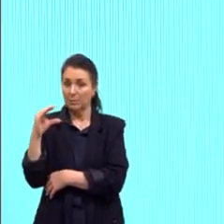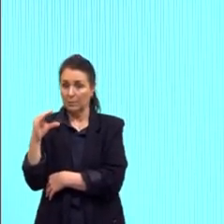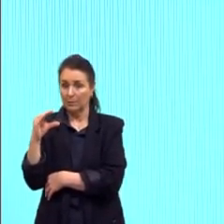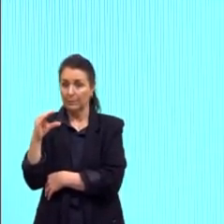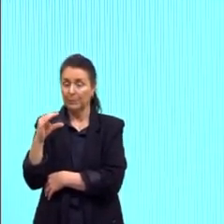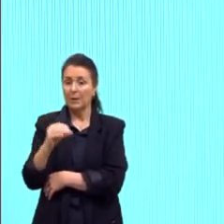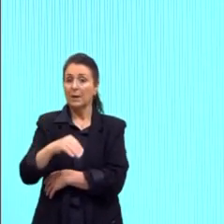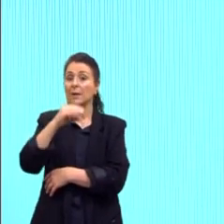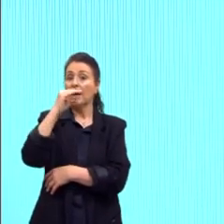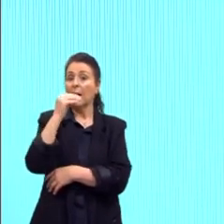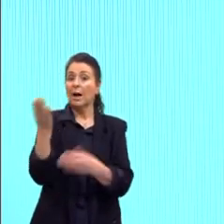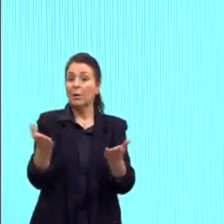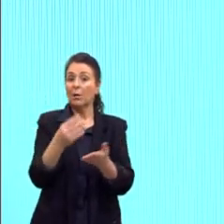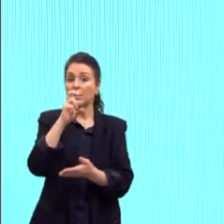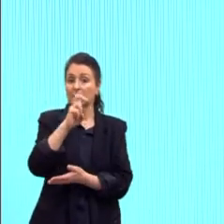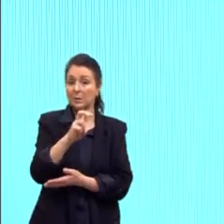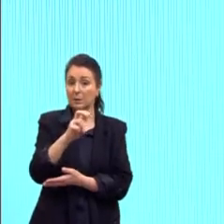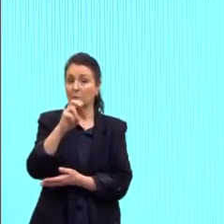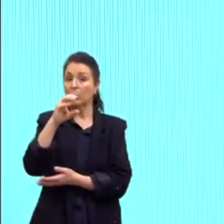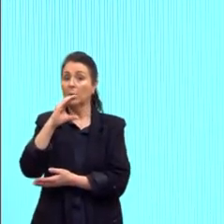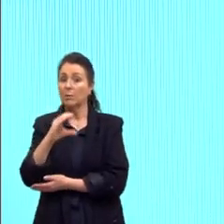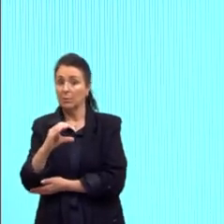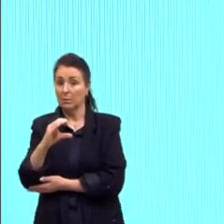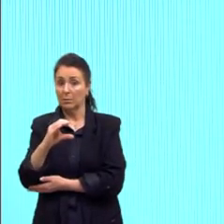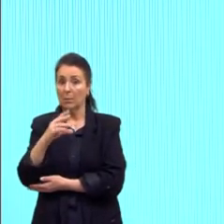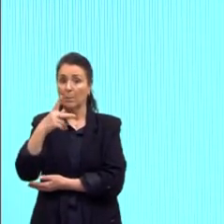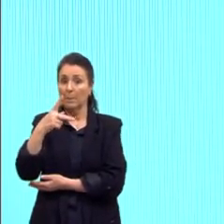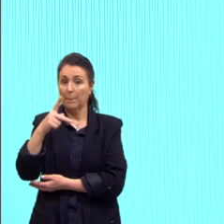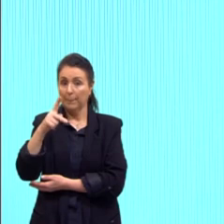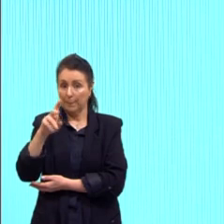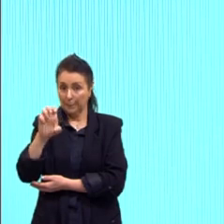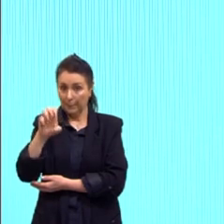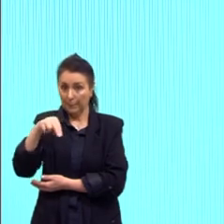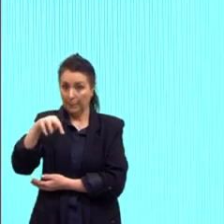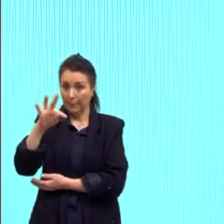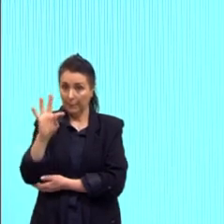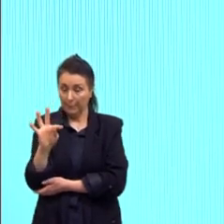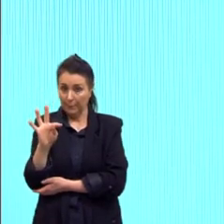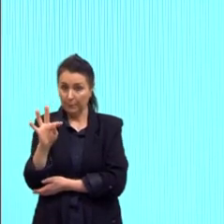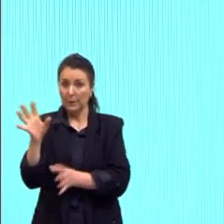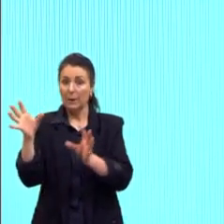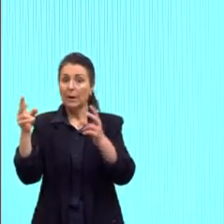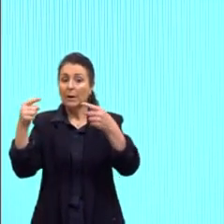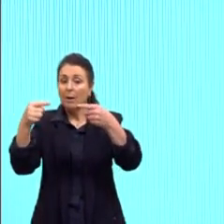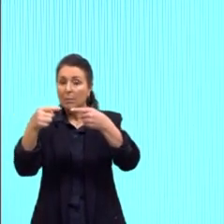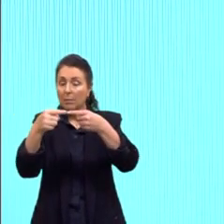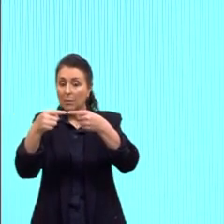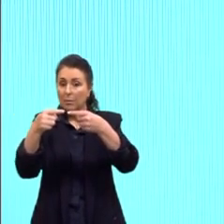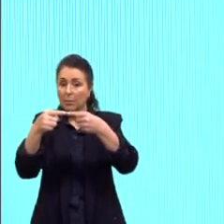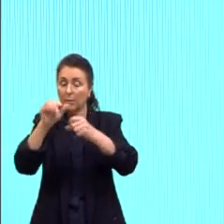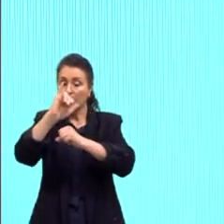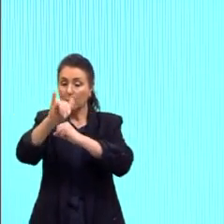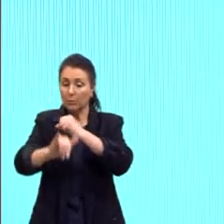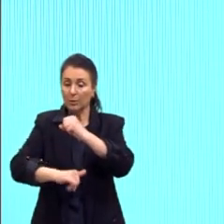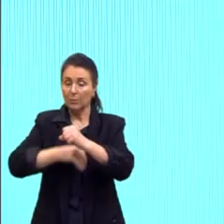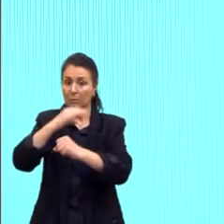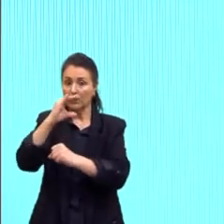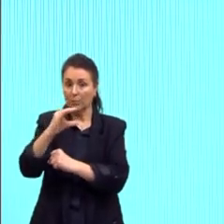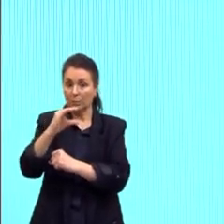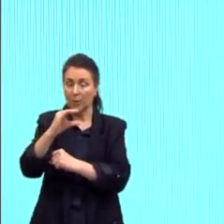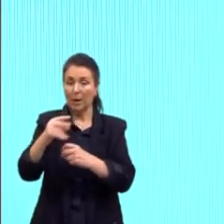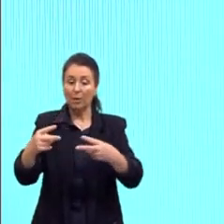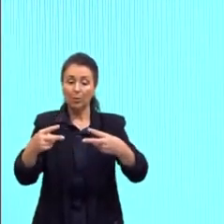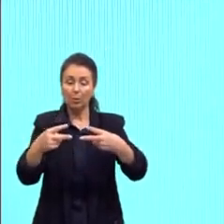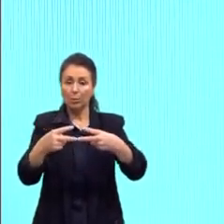eu tenho cinco carbonos pente e somente ligações simples entre os átomos de carbono porque a gente essa ligação